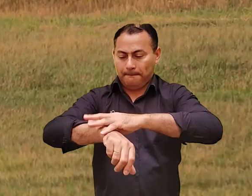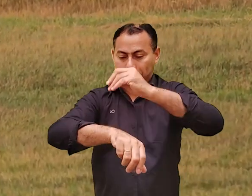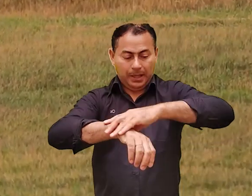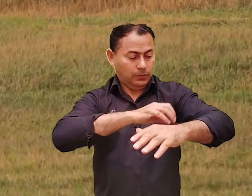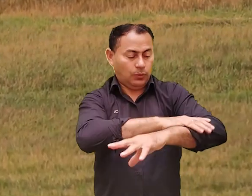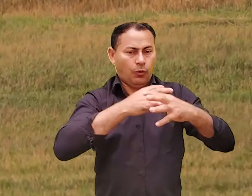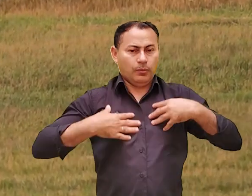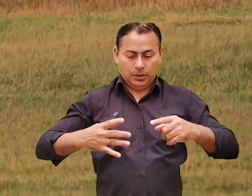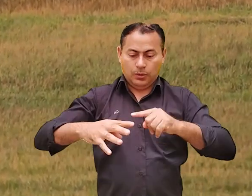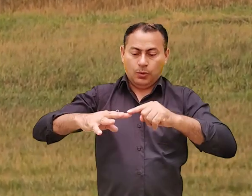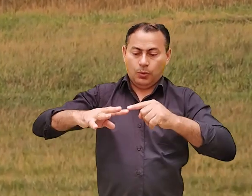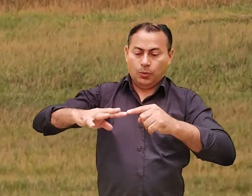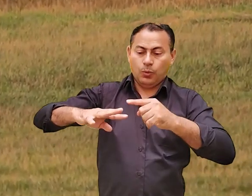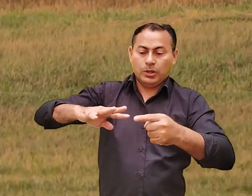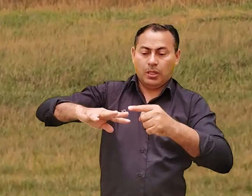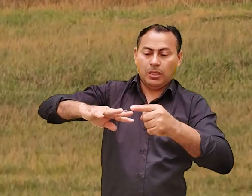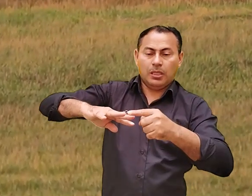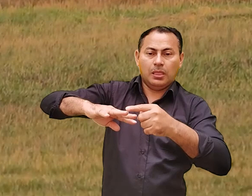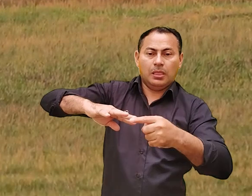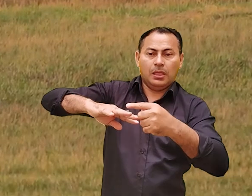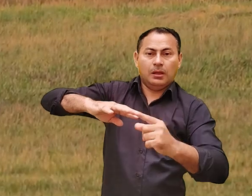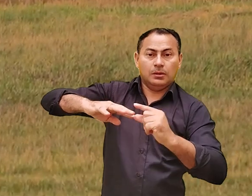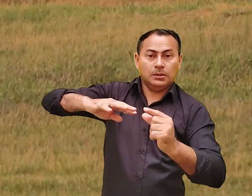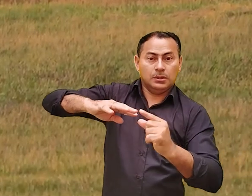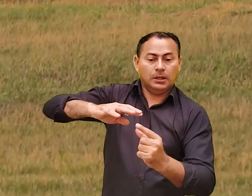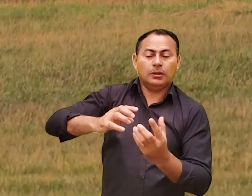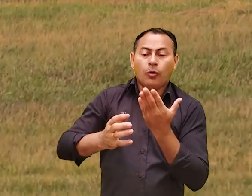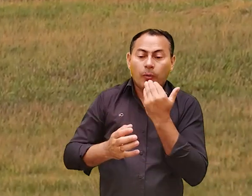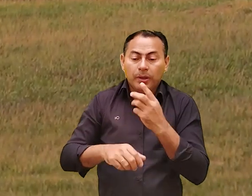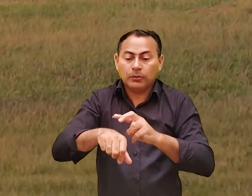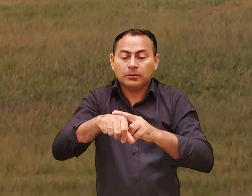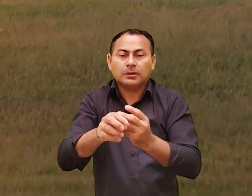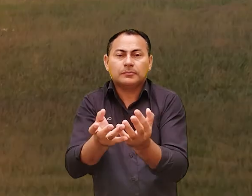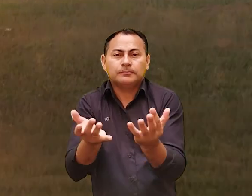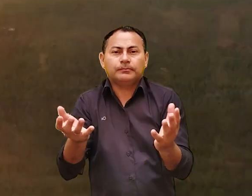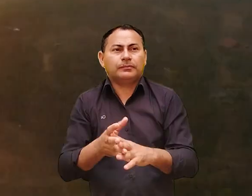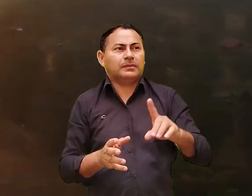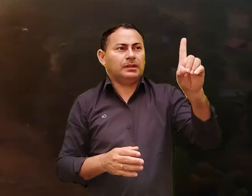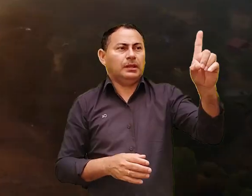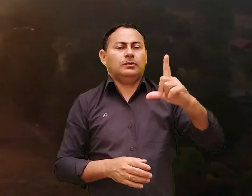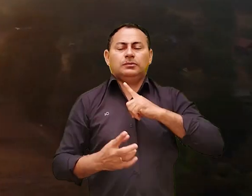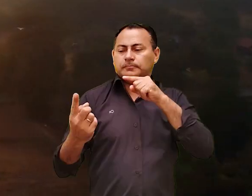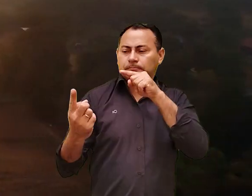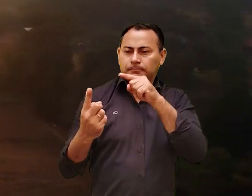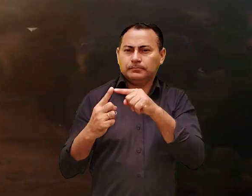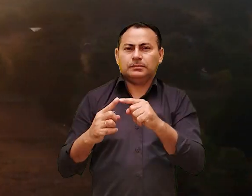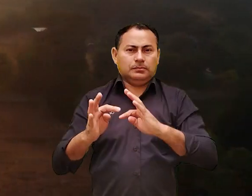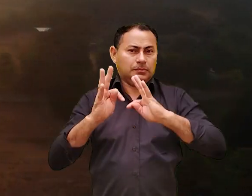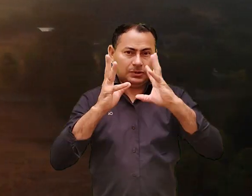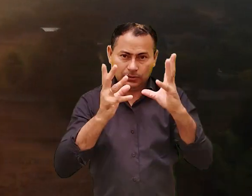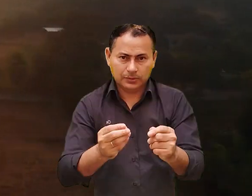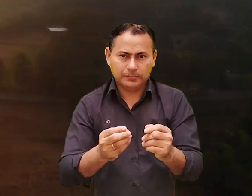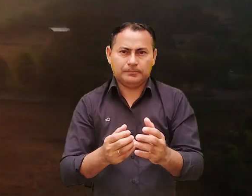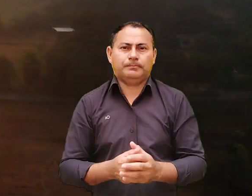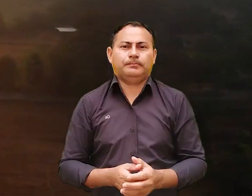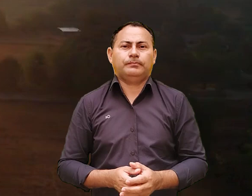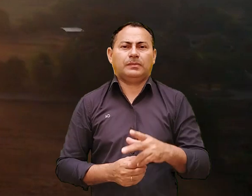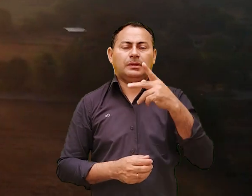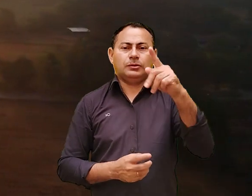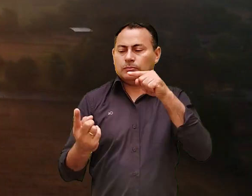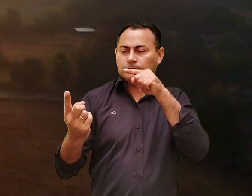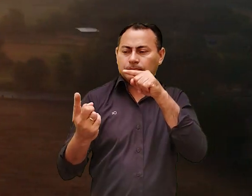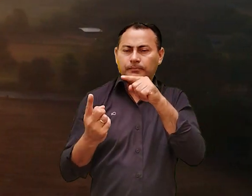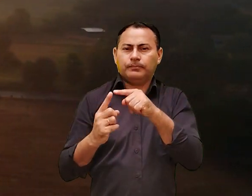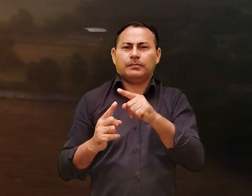pelo corpo e unhas compridas. Ele até comeu capim. Deus tinha um propósito nisto tudo. E o